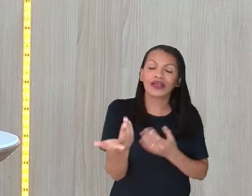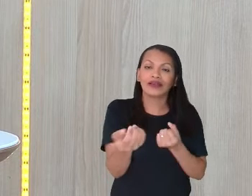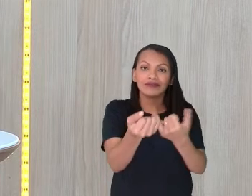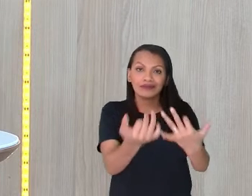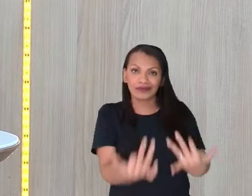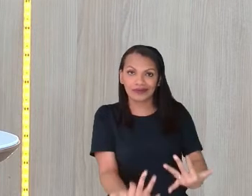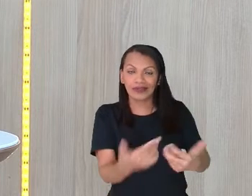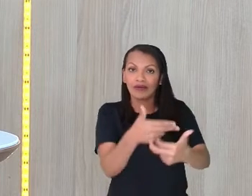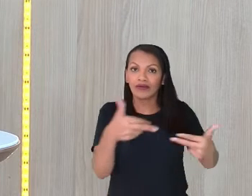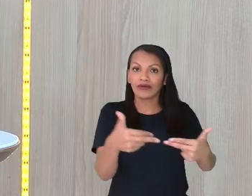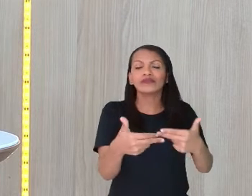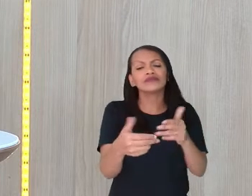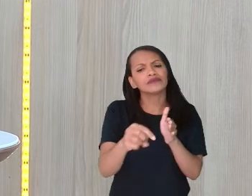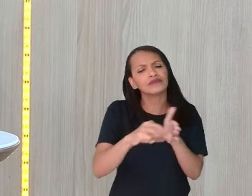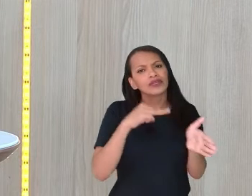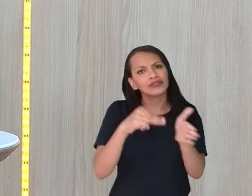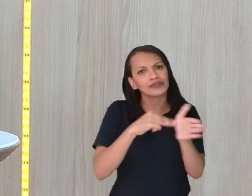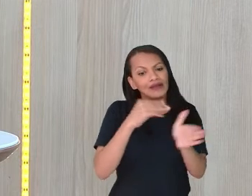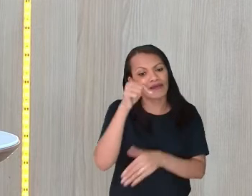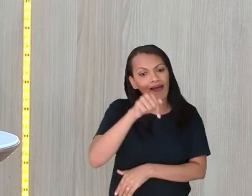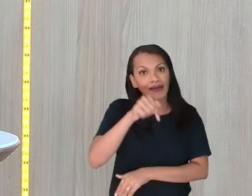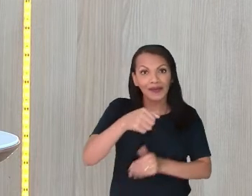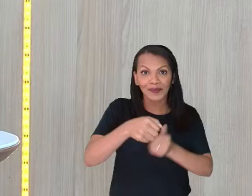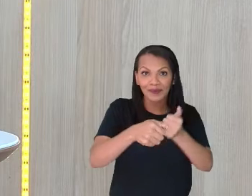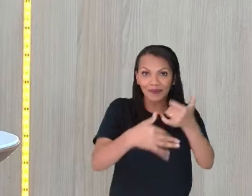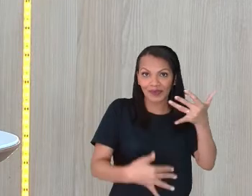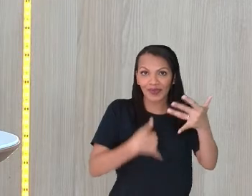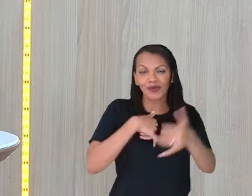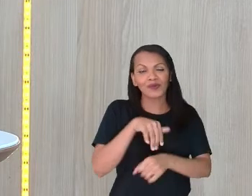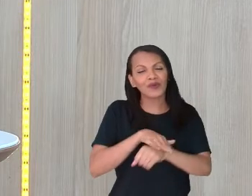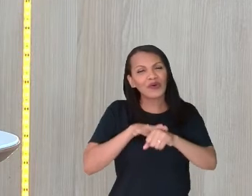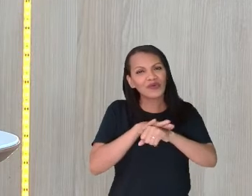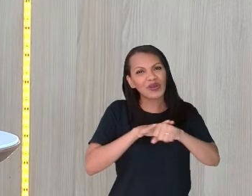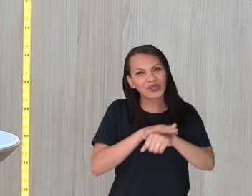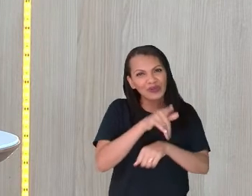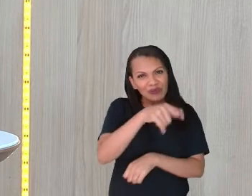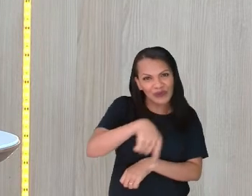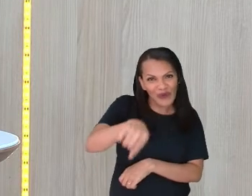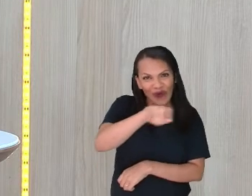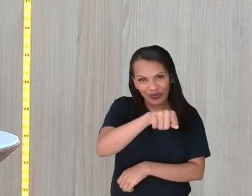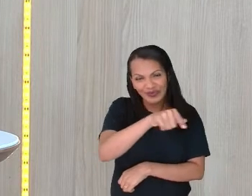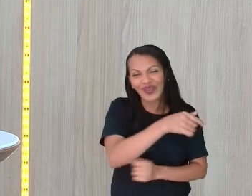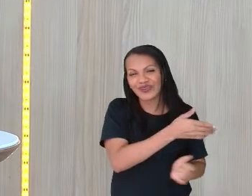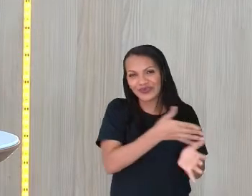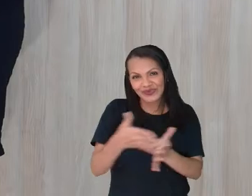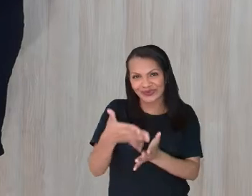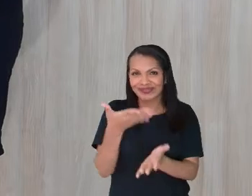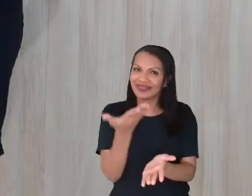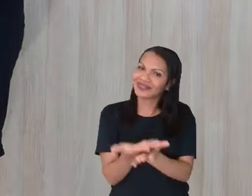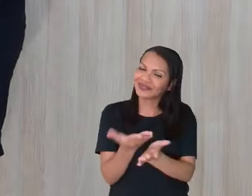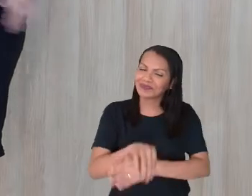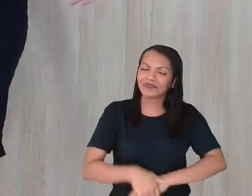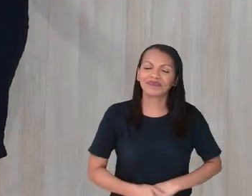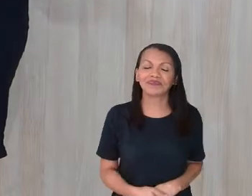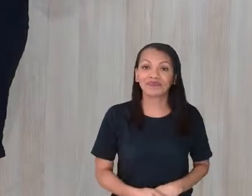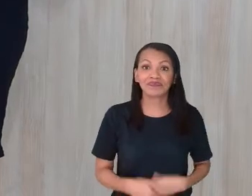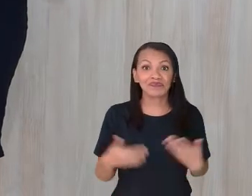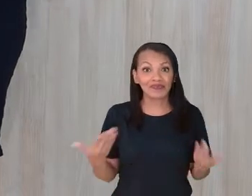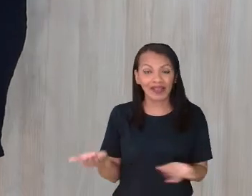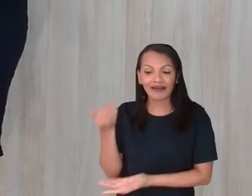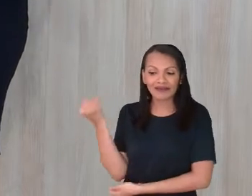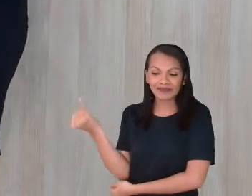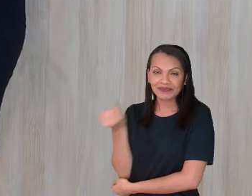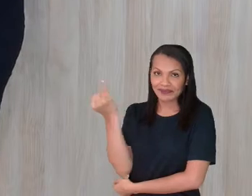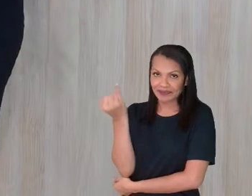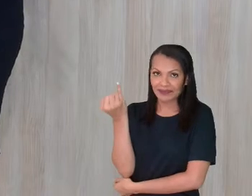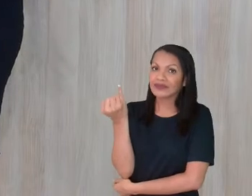das coisas. Mandem mensagem aqui no chat, tá? Que eu vou conversando com vocês ao longo da aula. E é importante que vocês não esqueçam que a gente